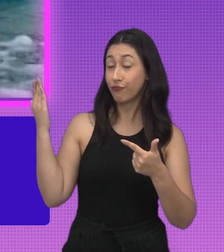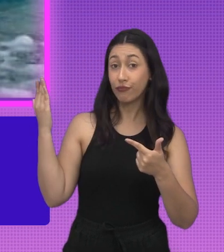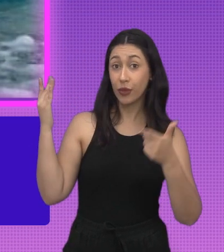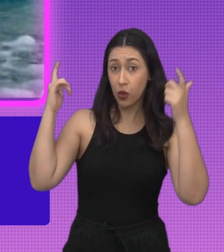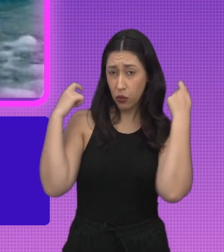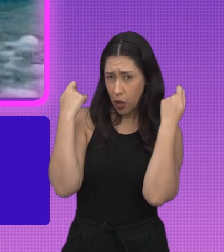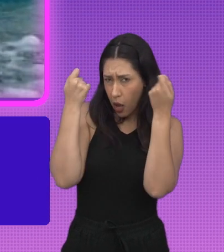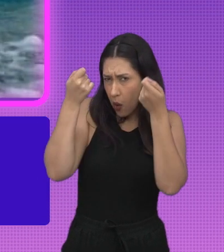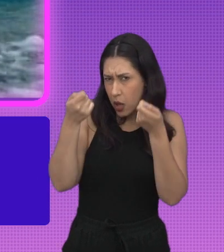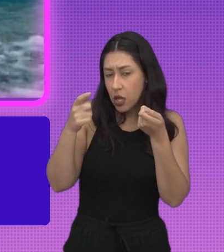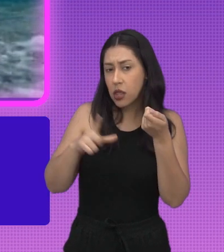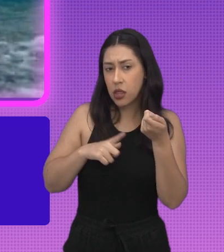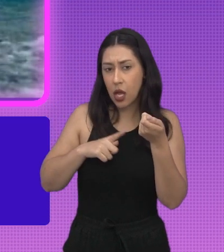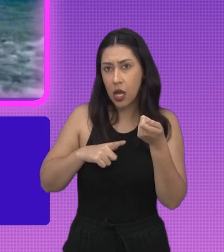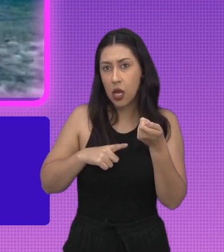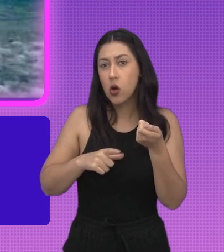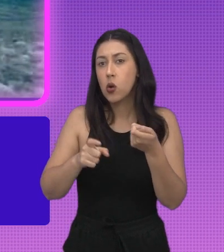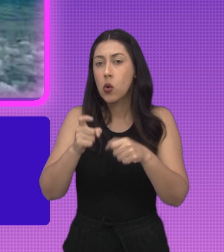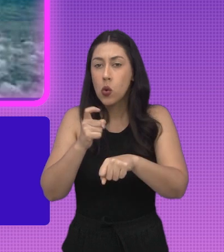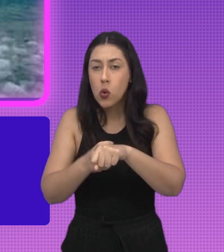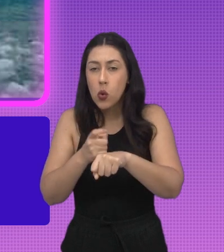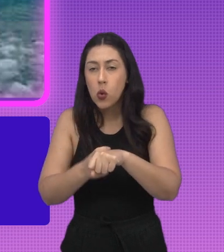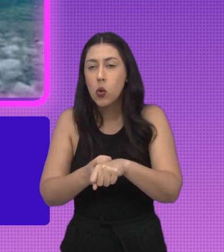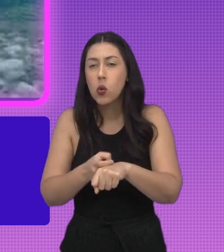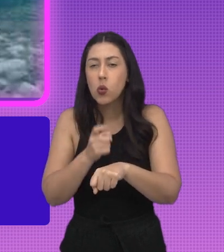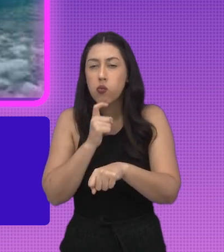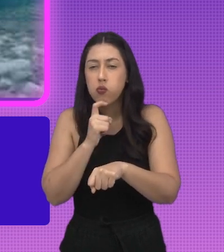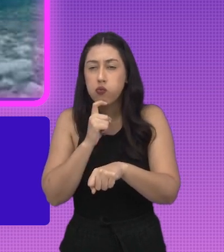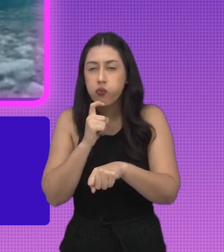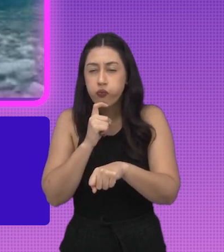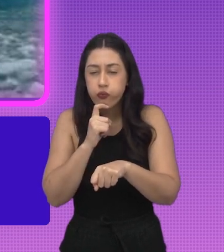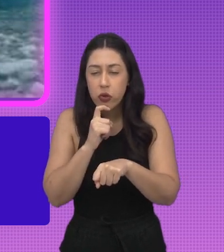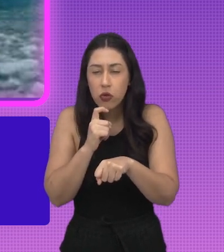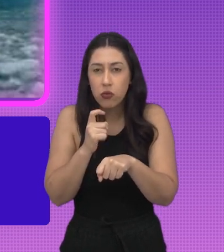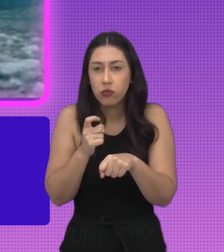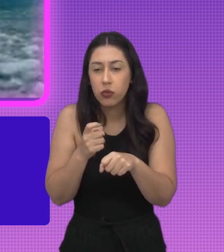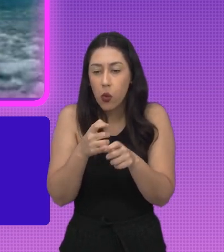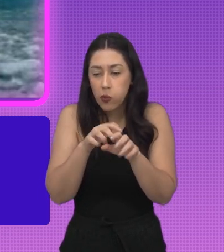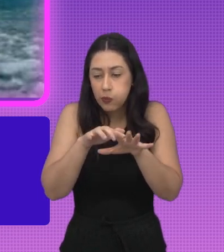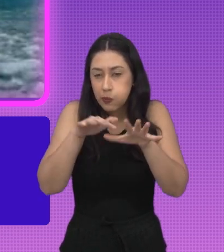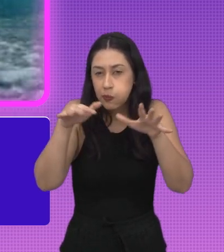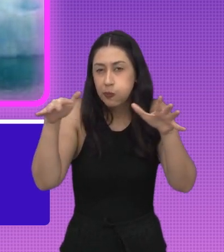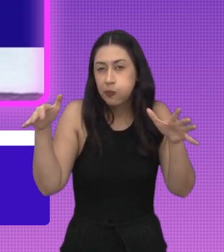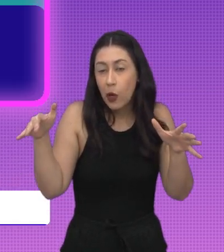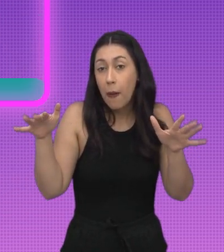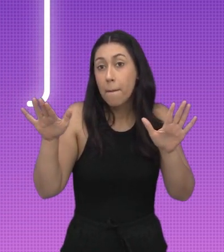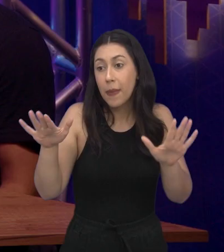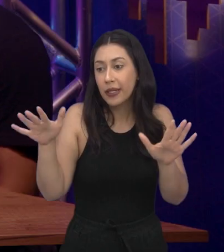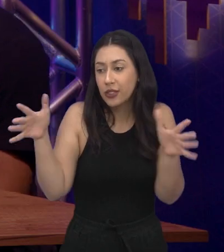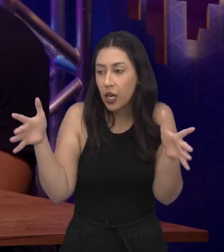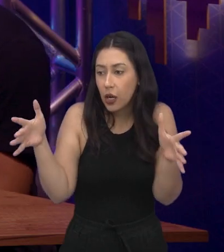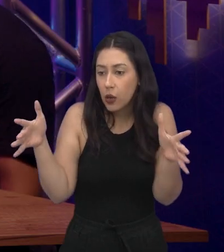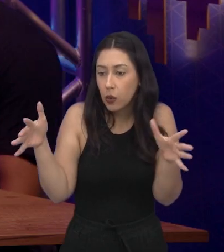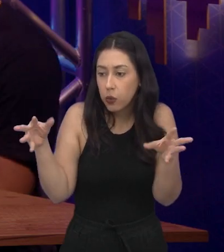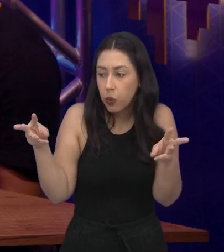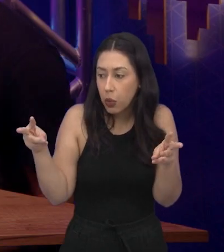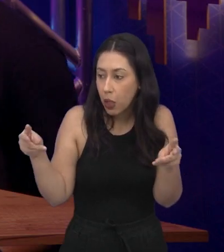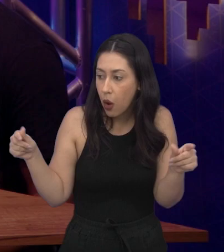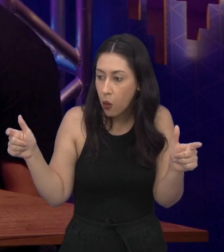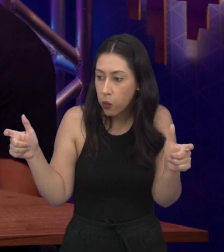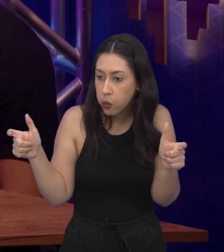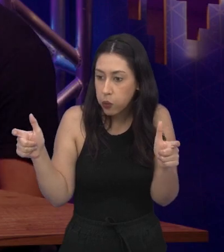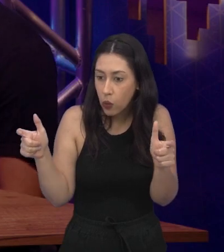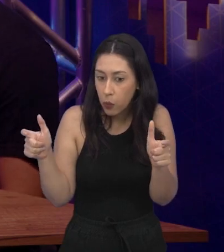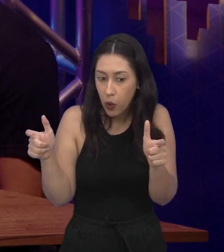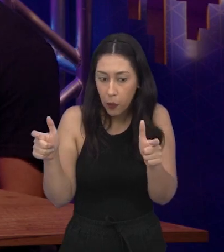Groenlândia. É o 26º ano consecutivo que a Groenlândia diminui de tamanho, falando em grossas